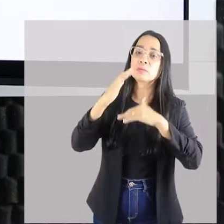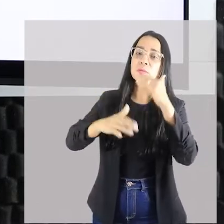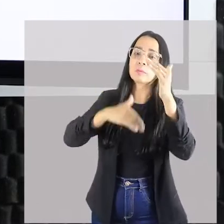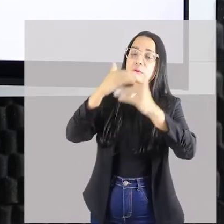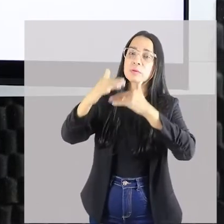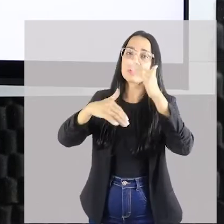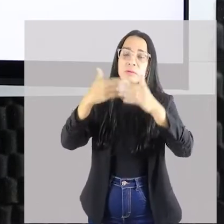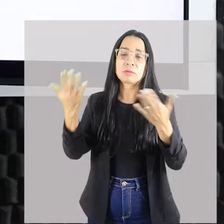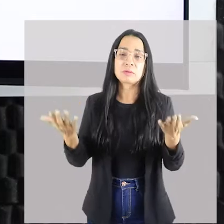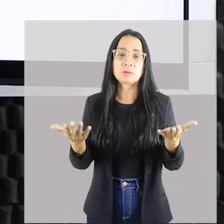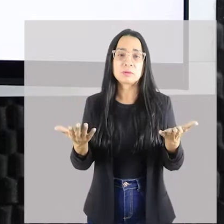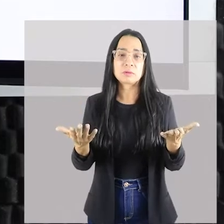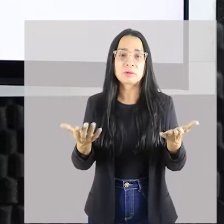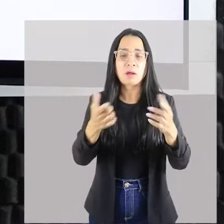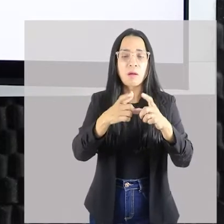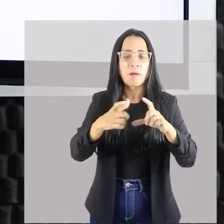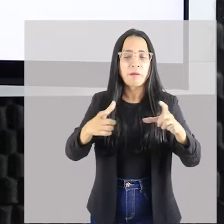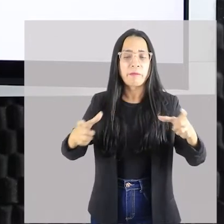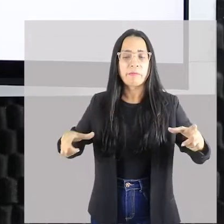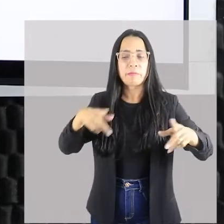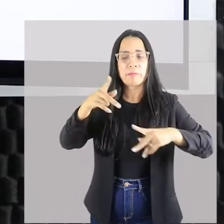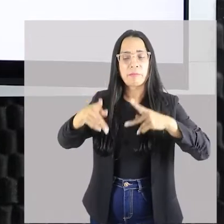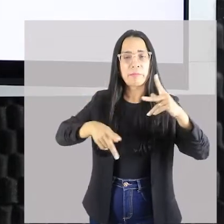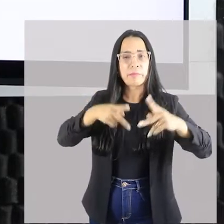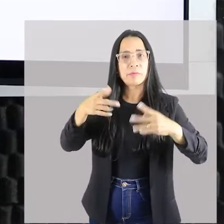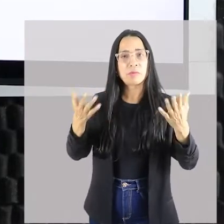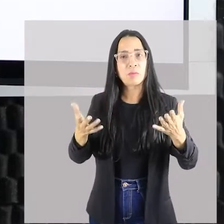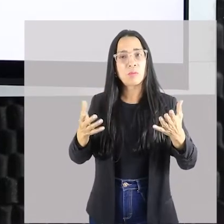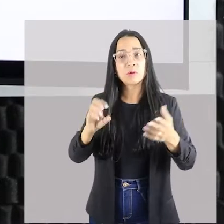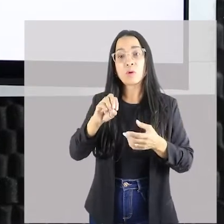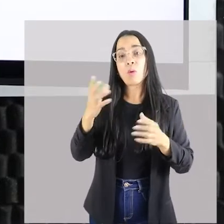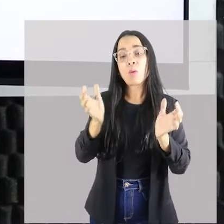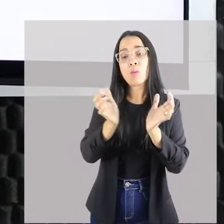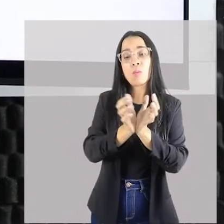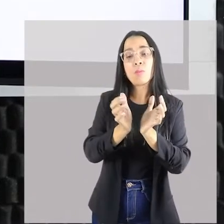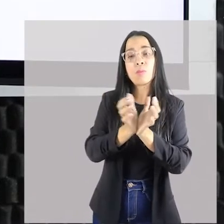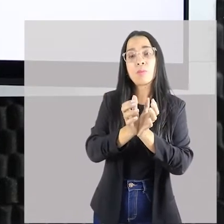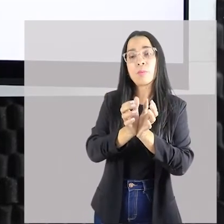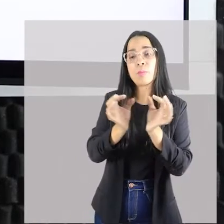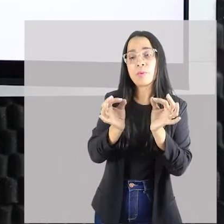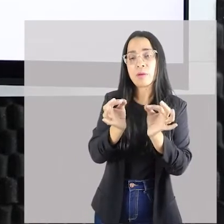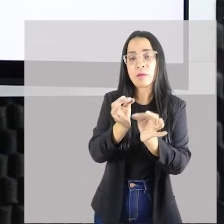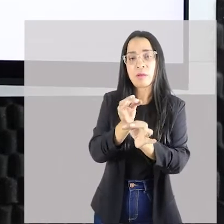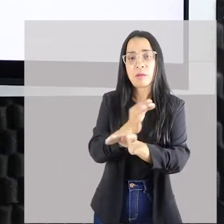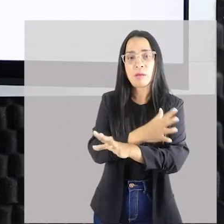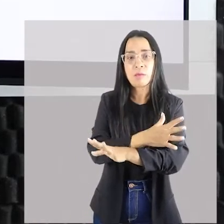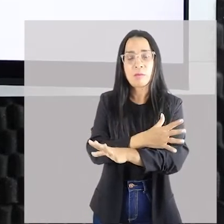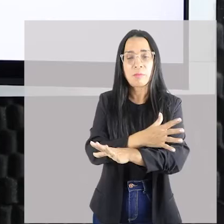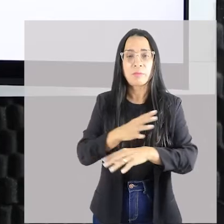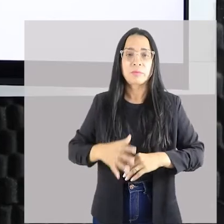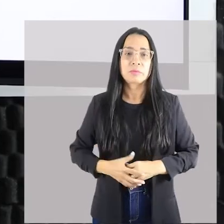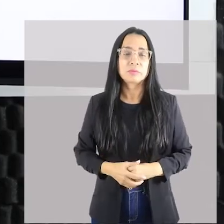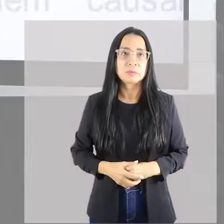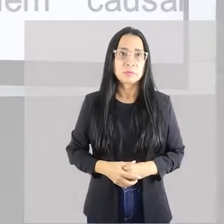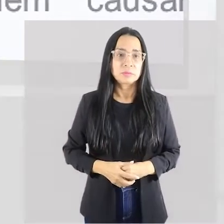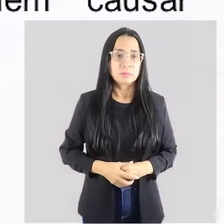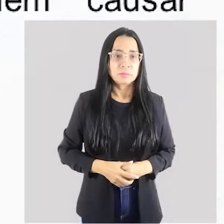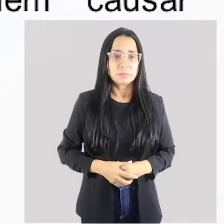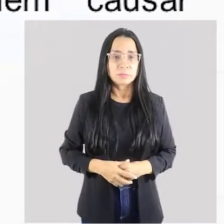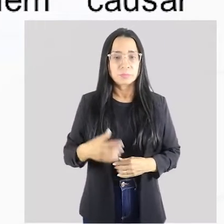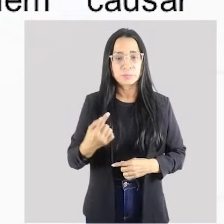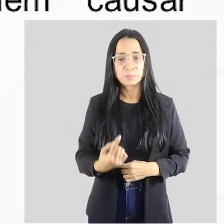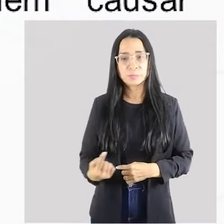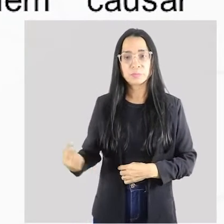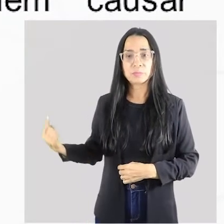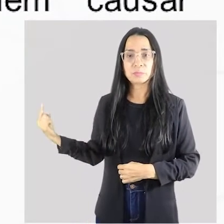aumentando a população, ou seja, até mesmo para que um grupo ali acabe entrando em extinção, tá bom? Bora lá.